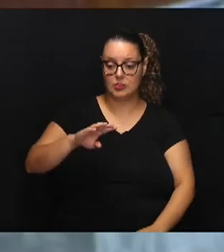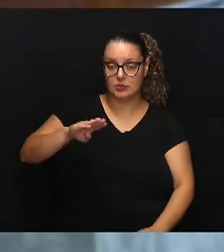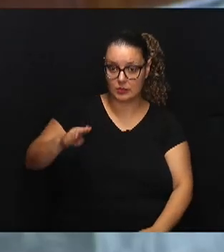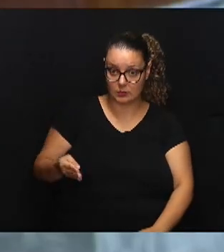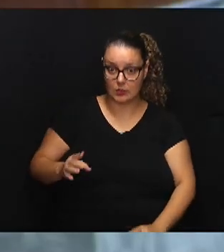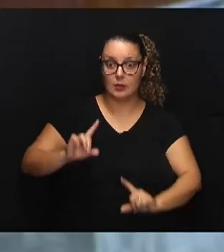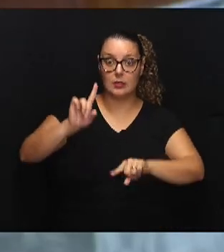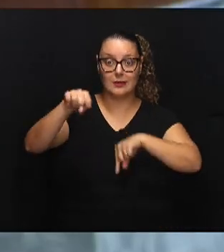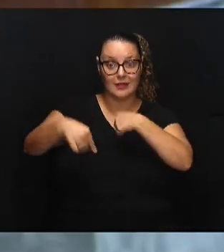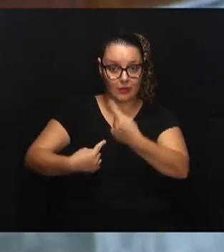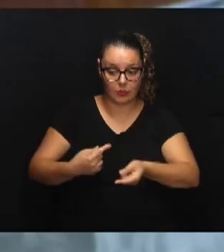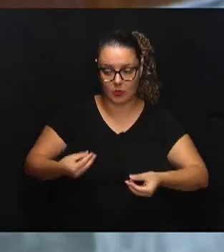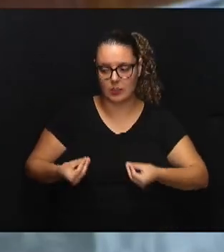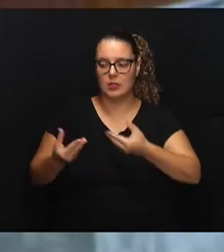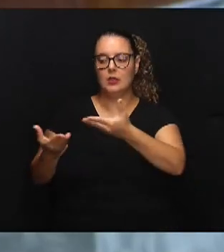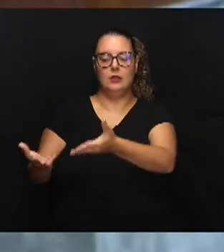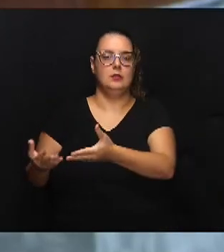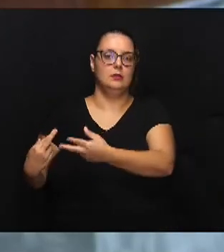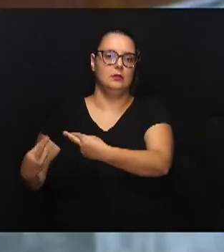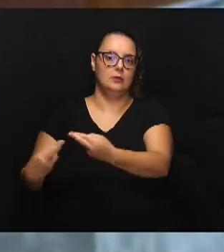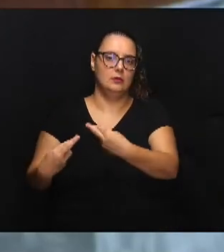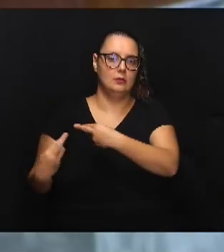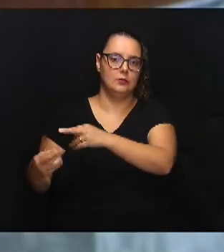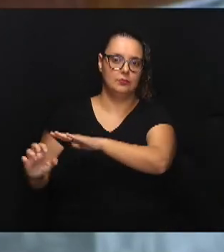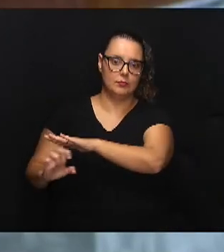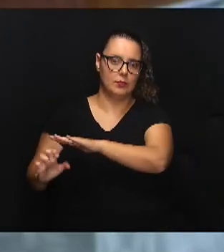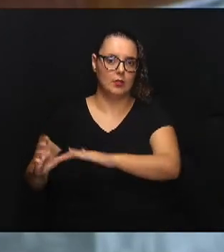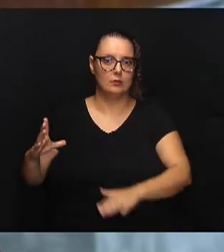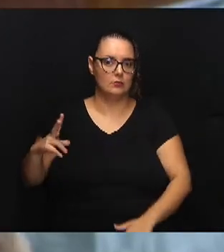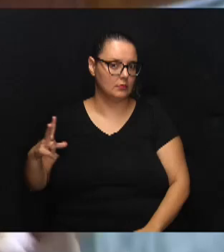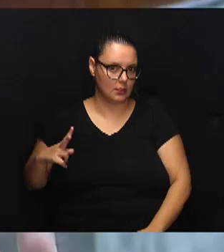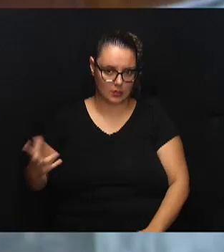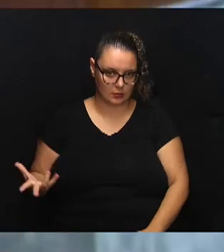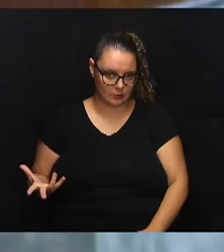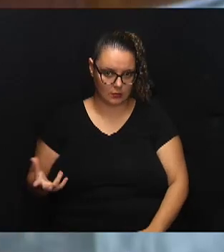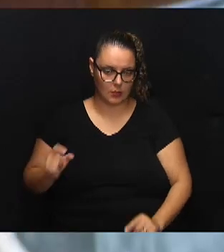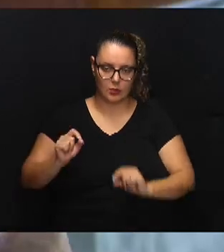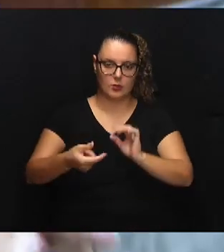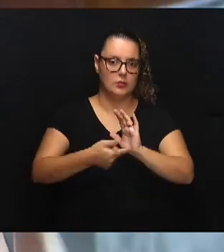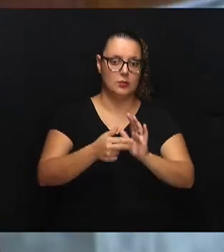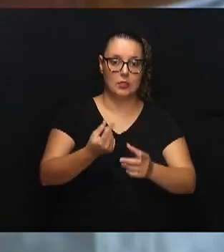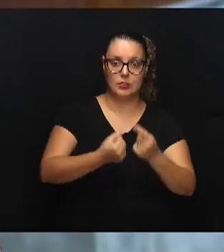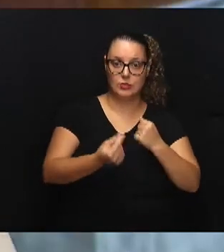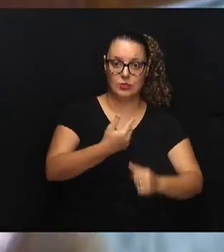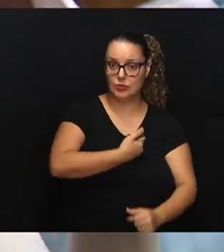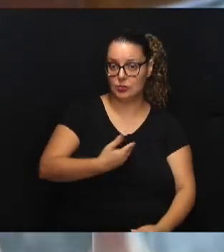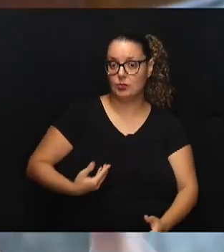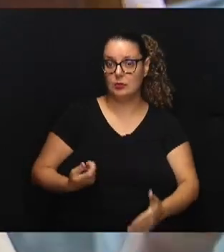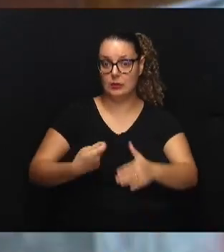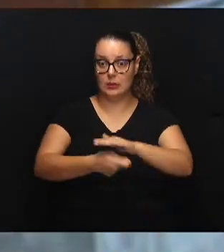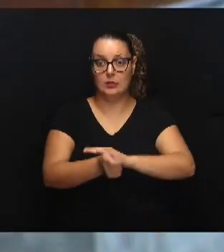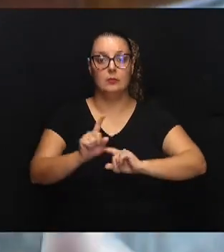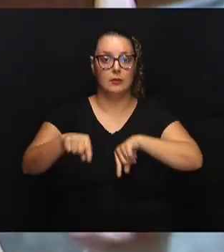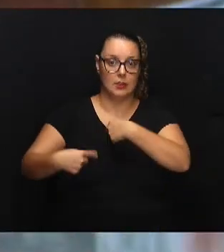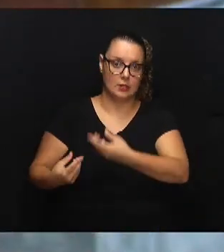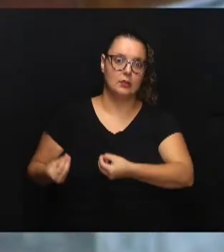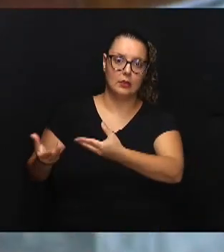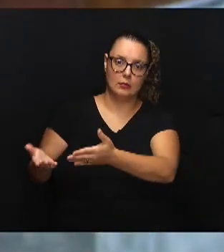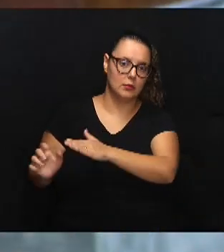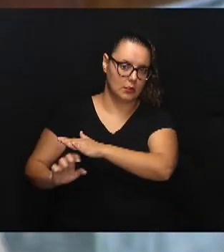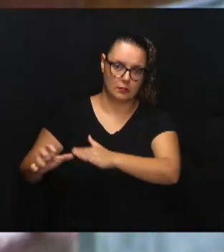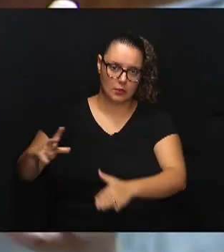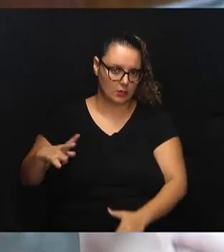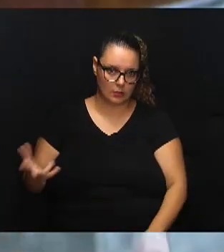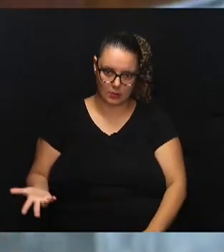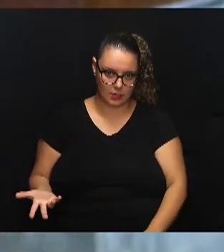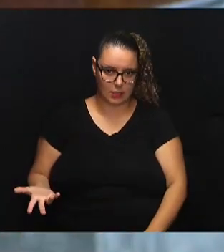posteriormente entregar essas rodovias para a iniciativa privada, ou seja, dinheiro público sendo investido para depois entregar para a